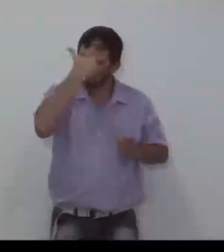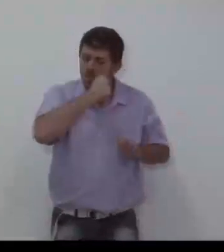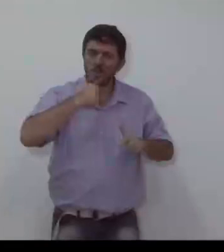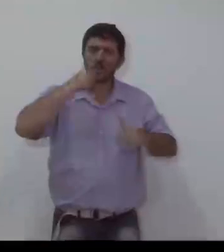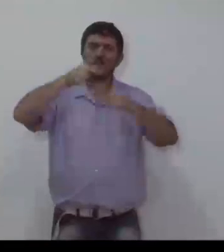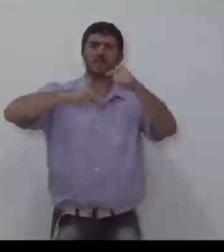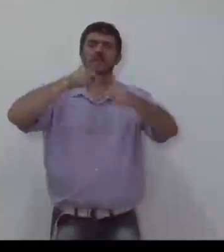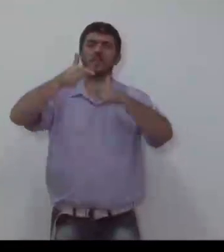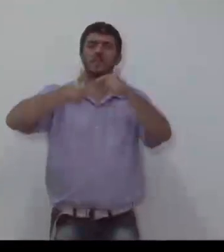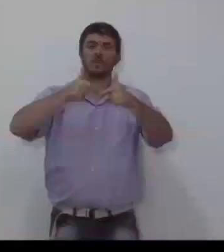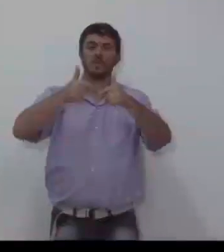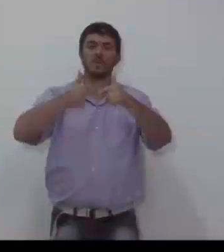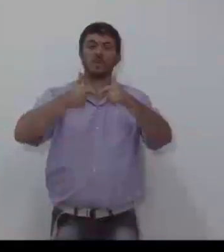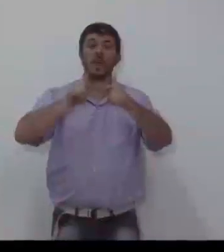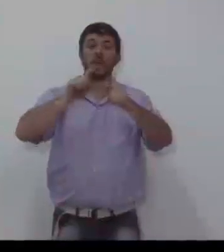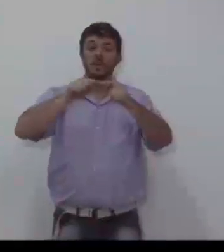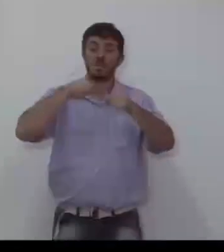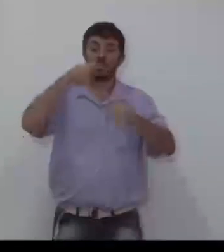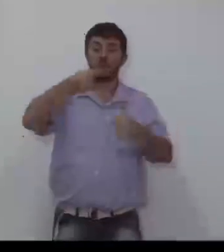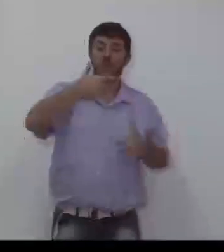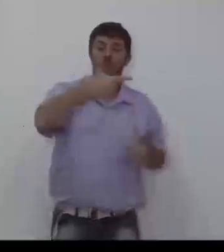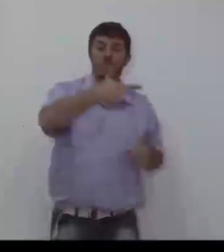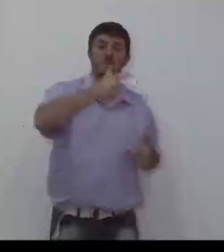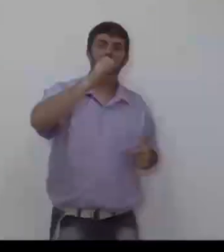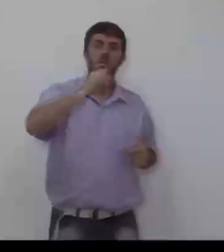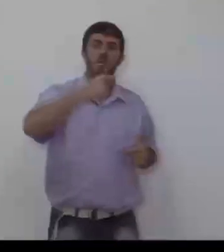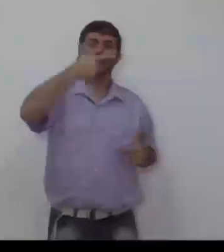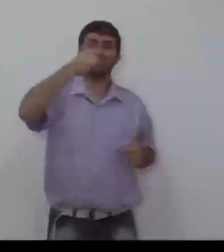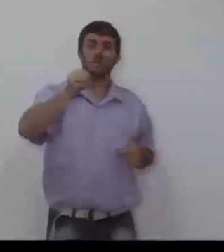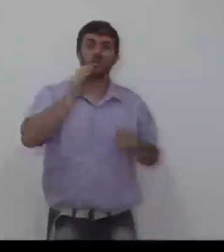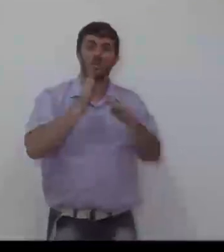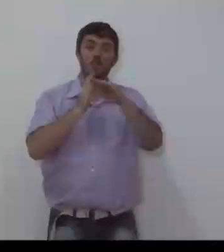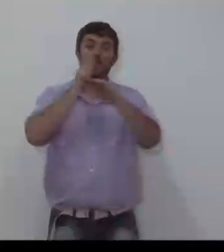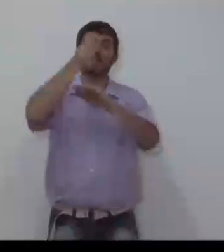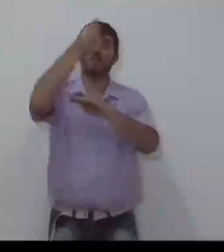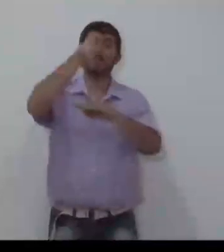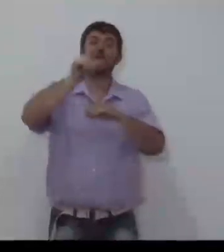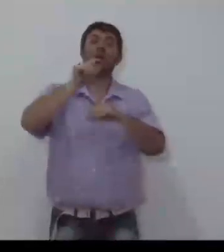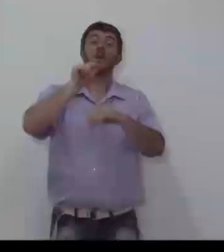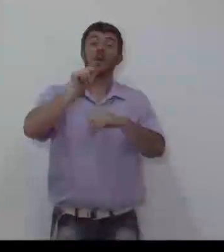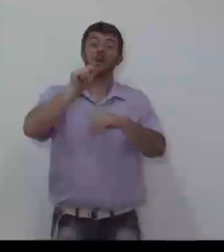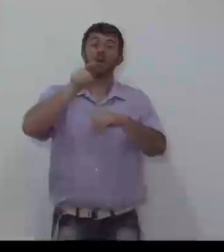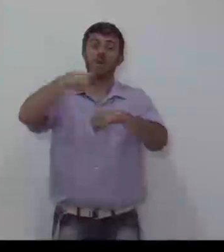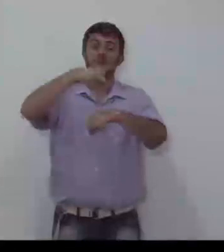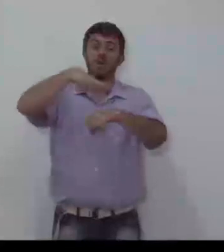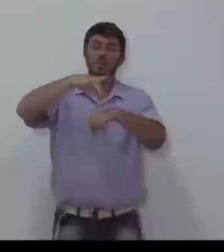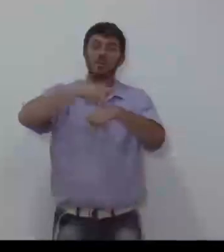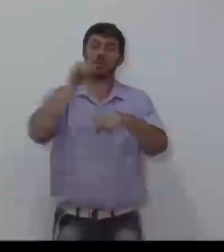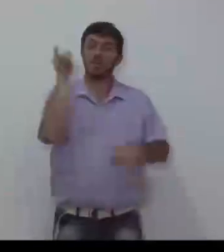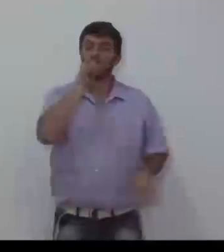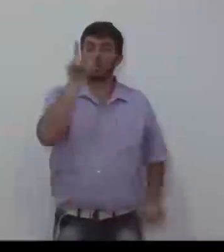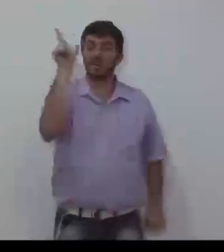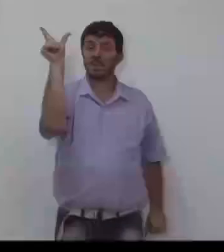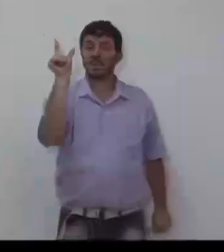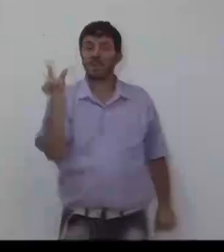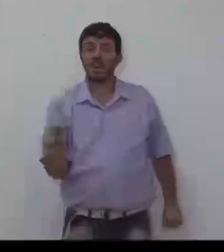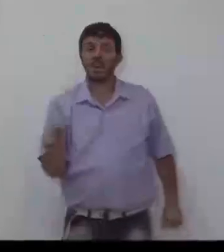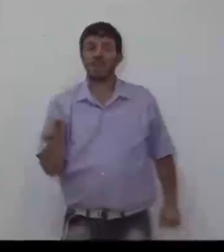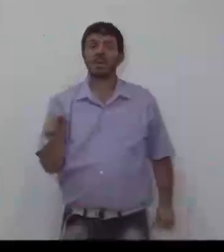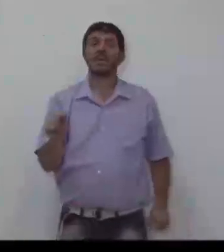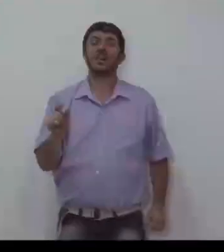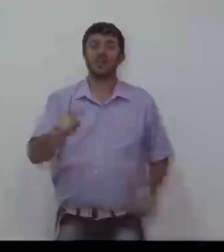gente vai ter aí, presidente, para 2020, rumo Roma, Itália, participar lá